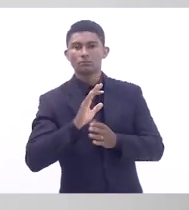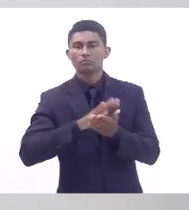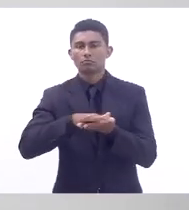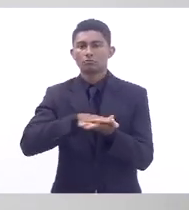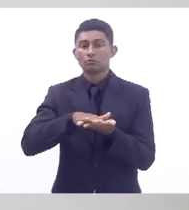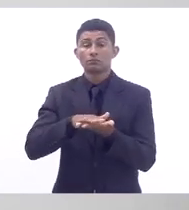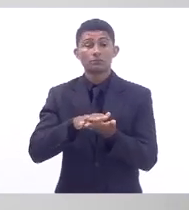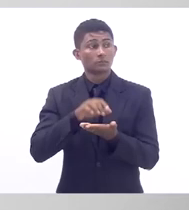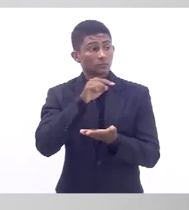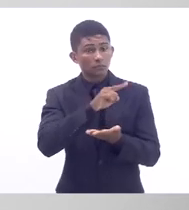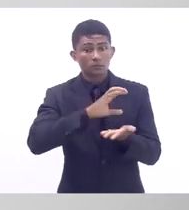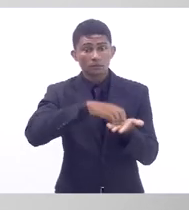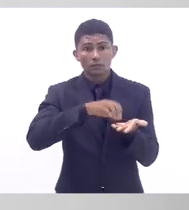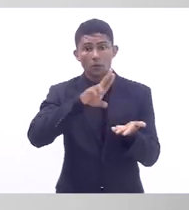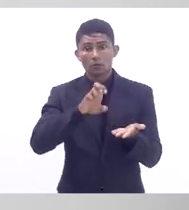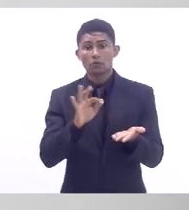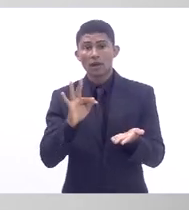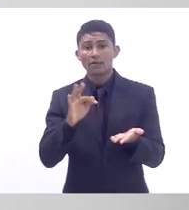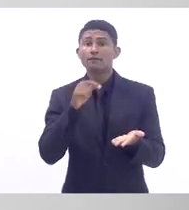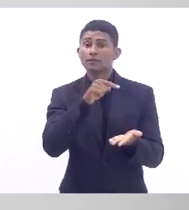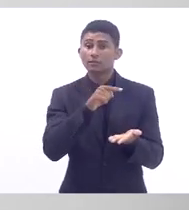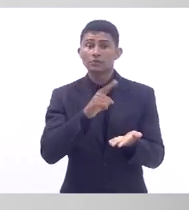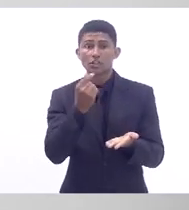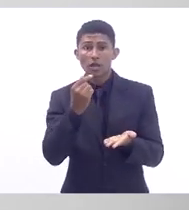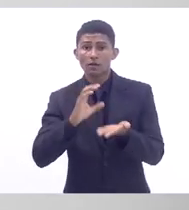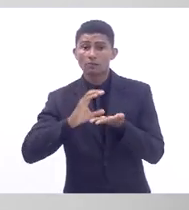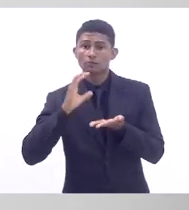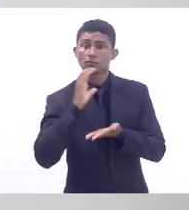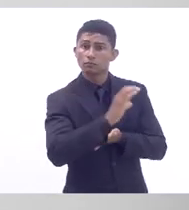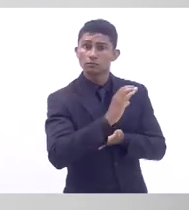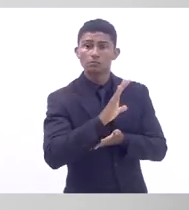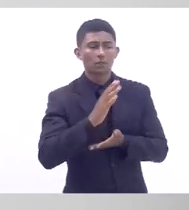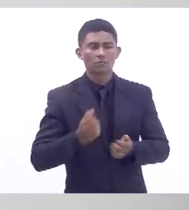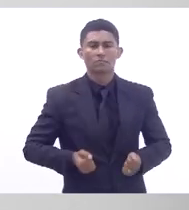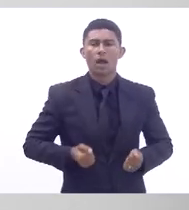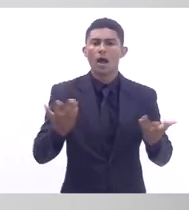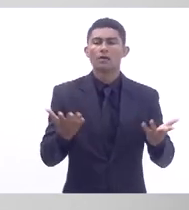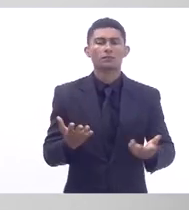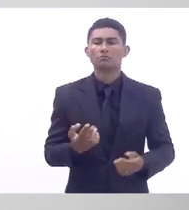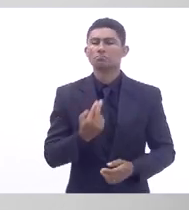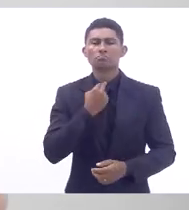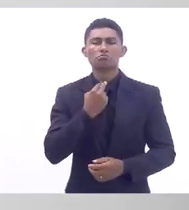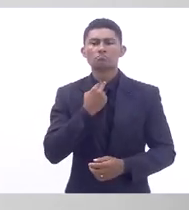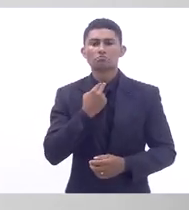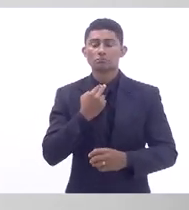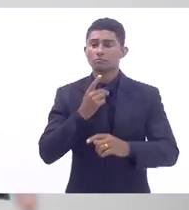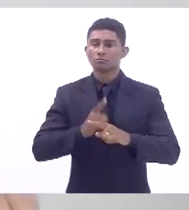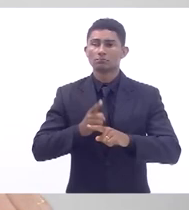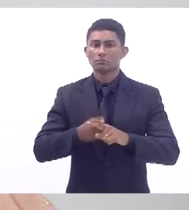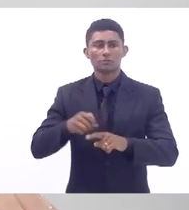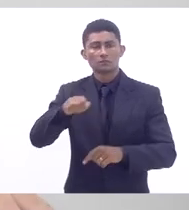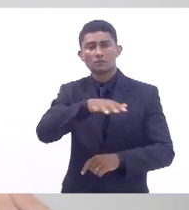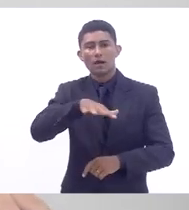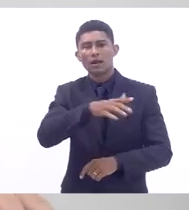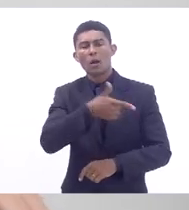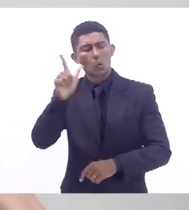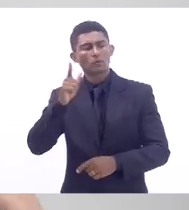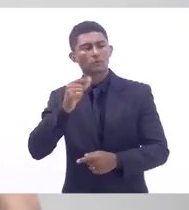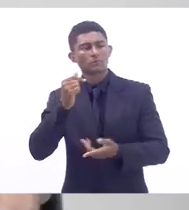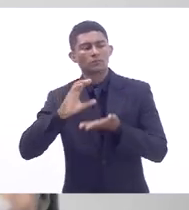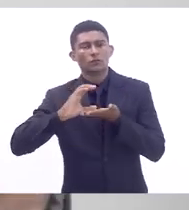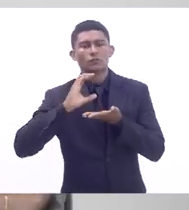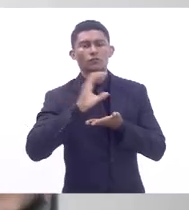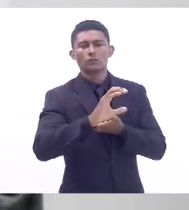dinheiro tá lá não pode gastar e o governo não se movimenta por isso quando se movimenta para outras áreas Estão sim é